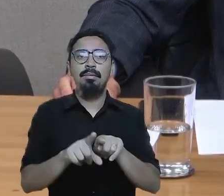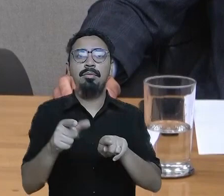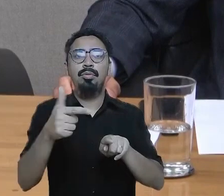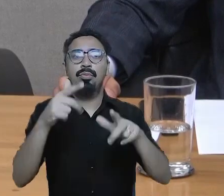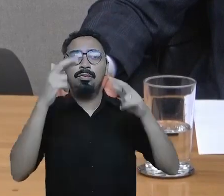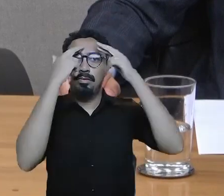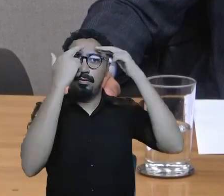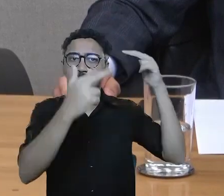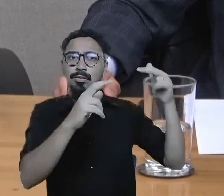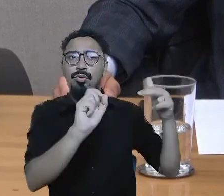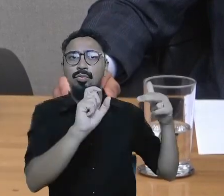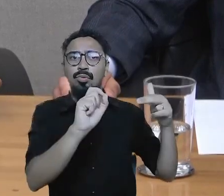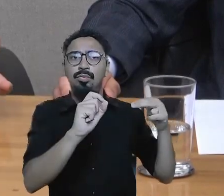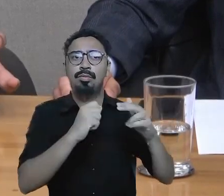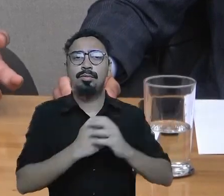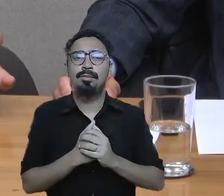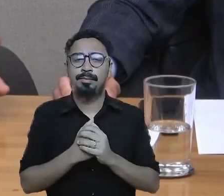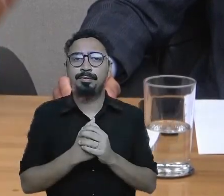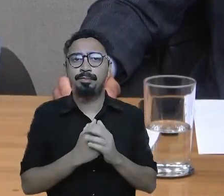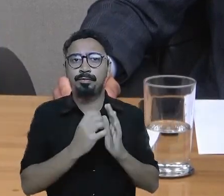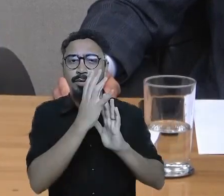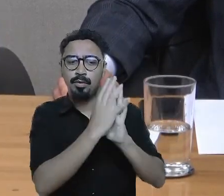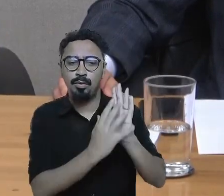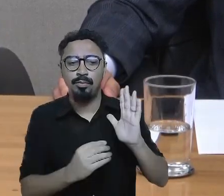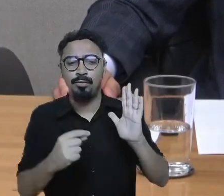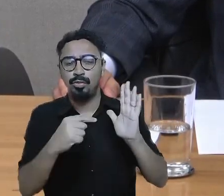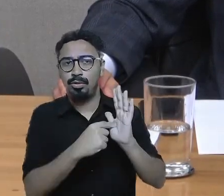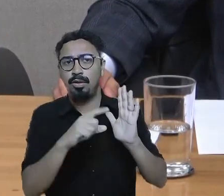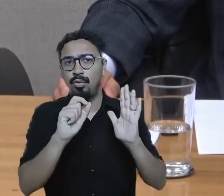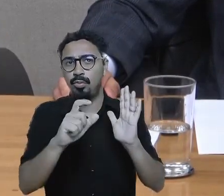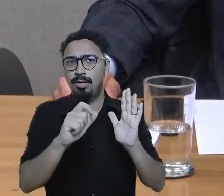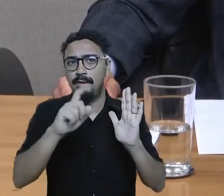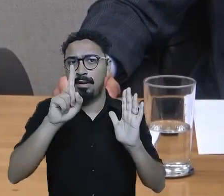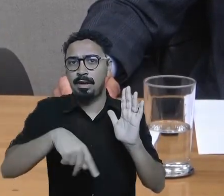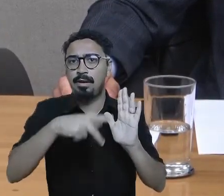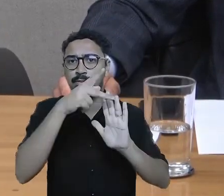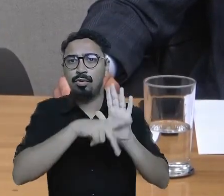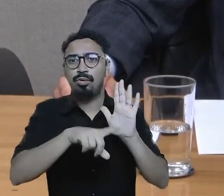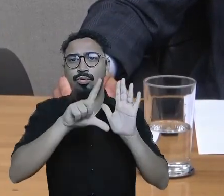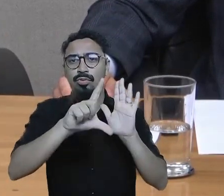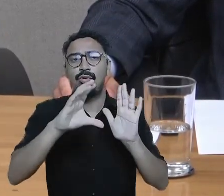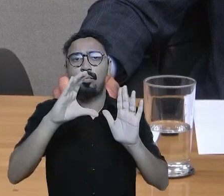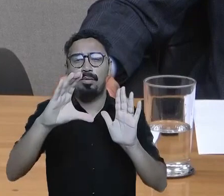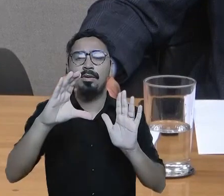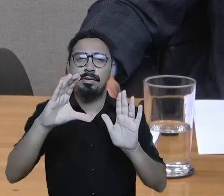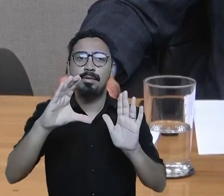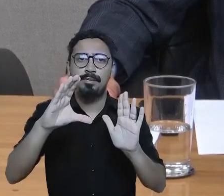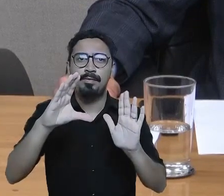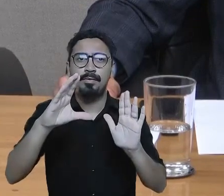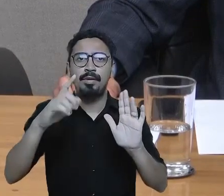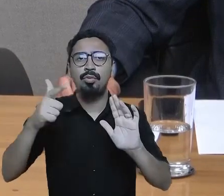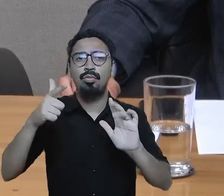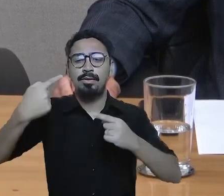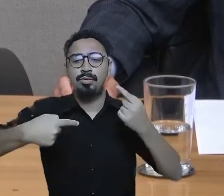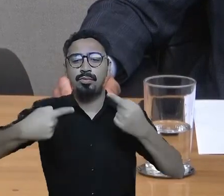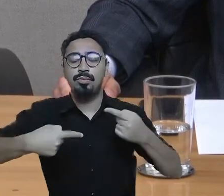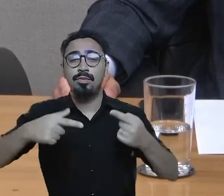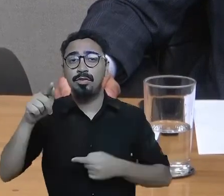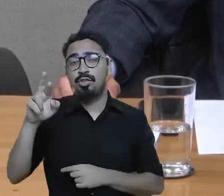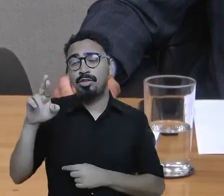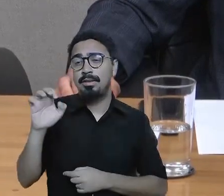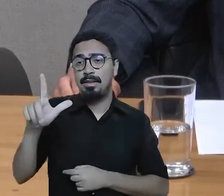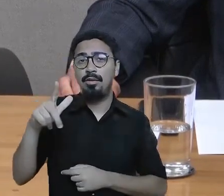o formato legal que seria um projeto de lei complementar ele vem para essa casa sem uma discussão pública mais geral porque nós temos que ouvir